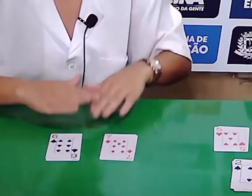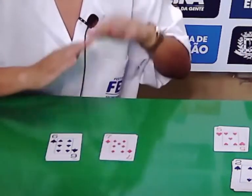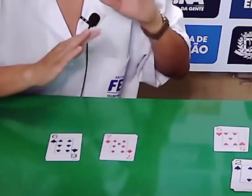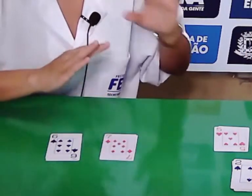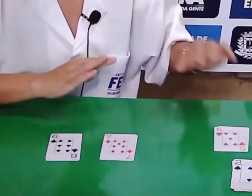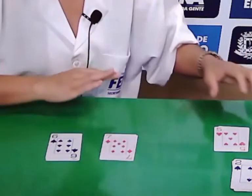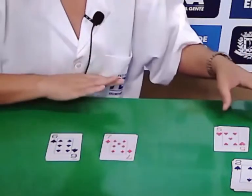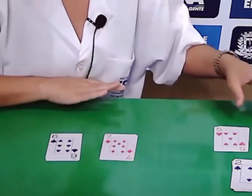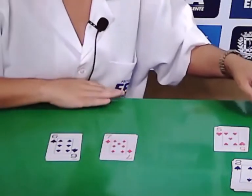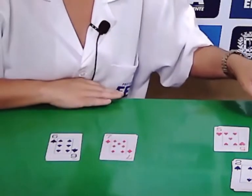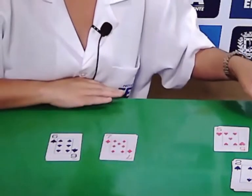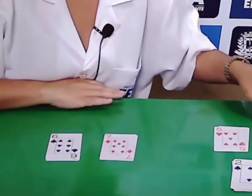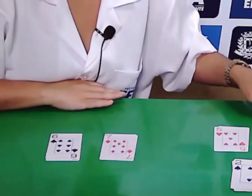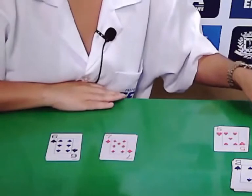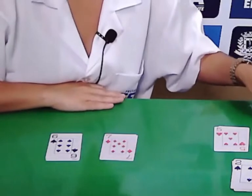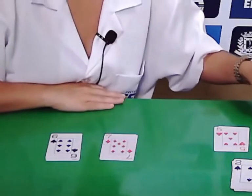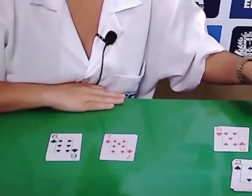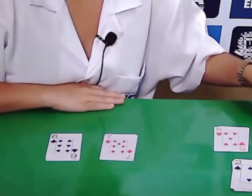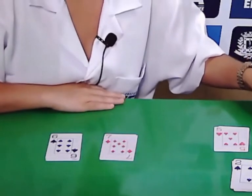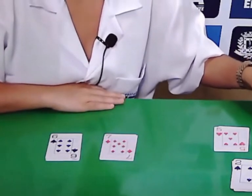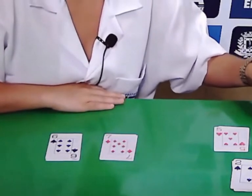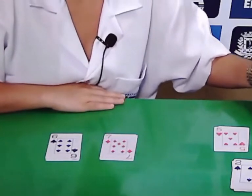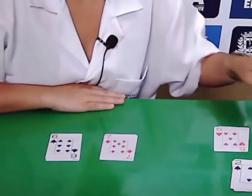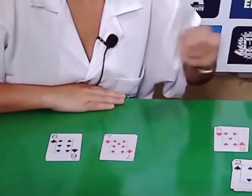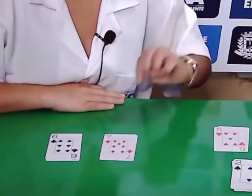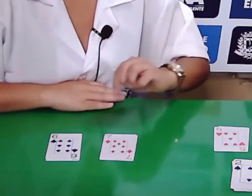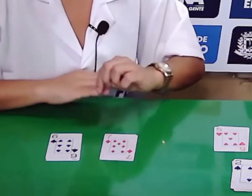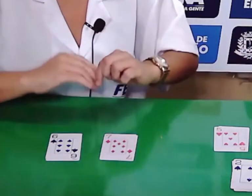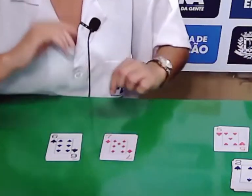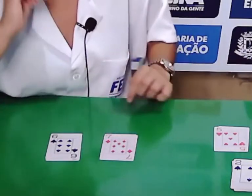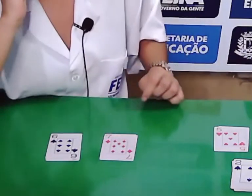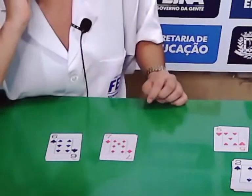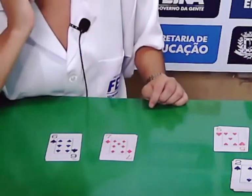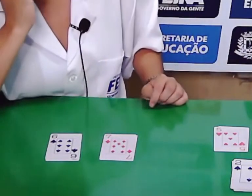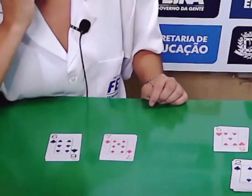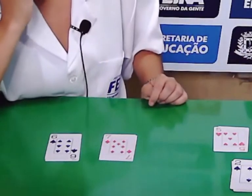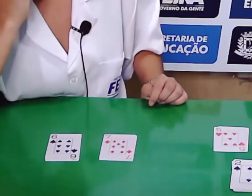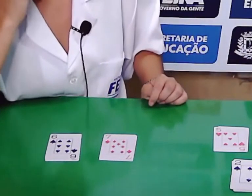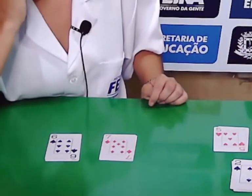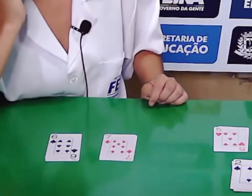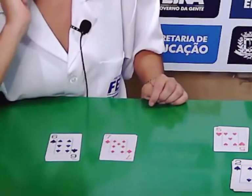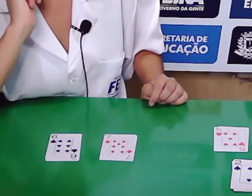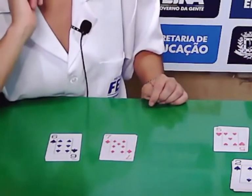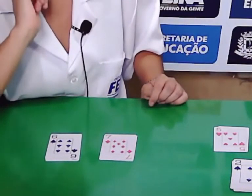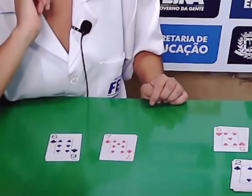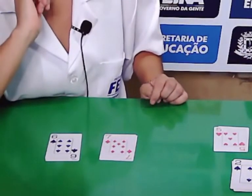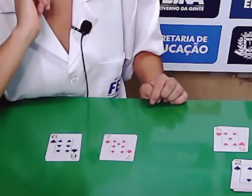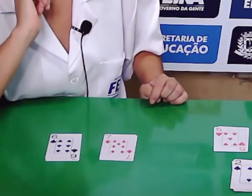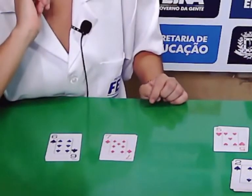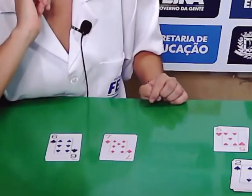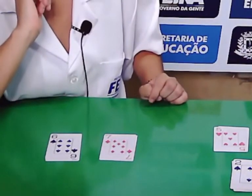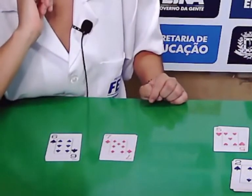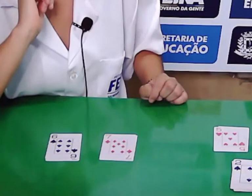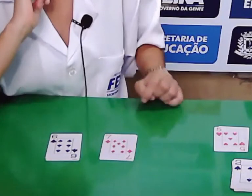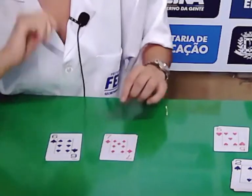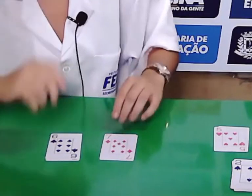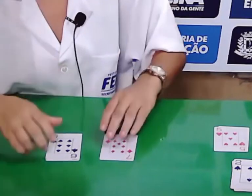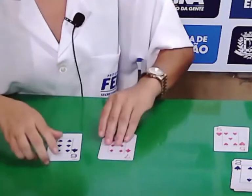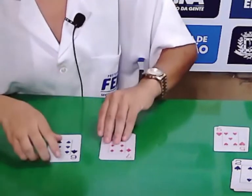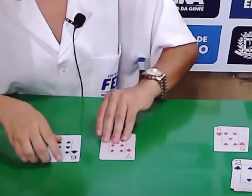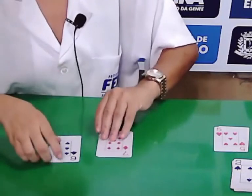dois pares. Desses sete pares, qual foi o par de maior pontuação? O pá de maior pontuação foi